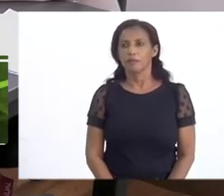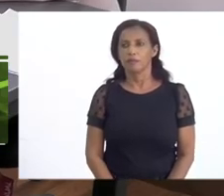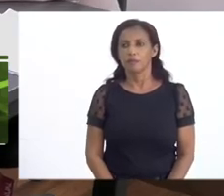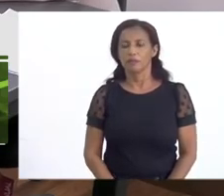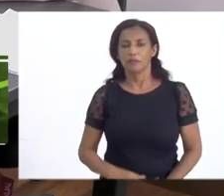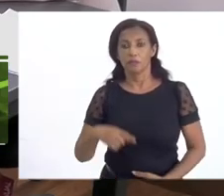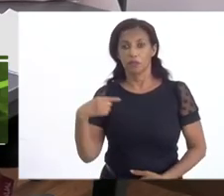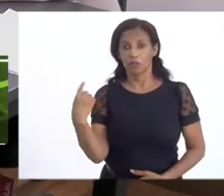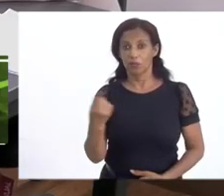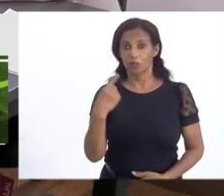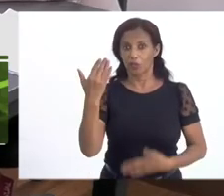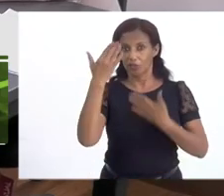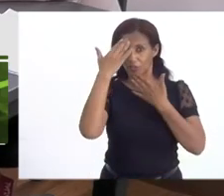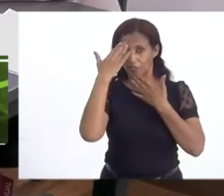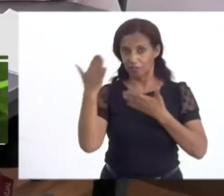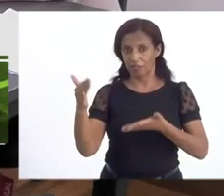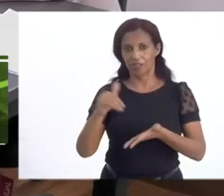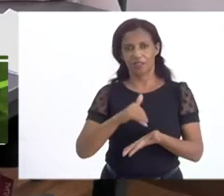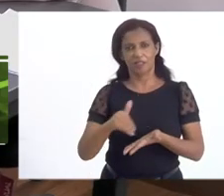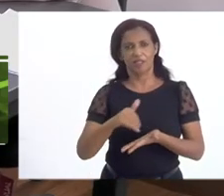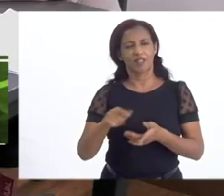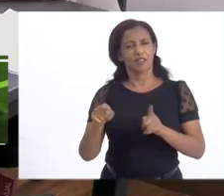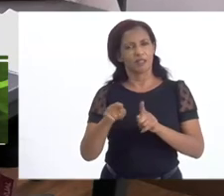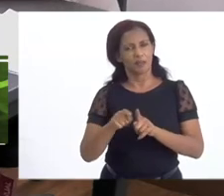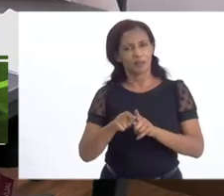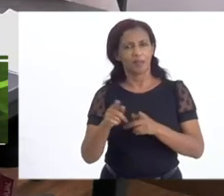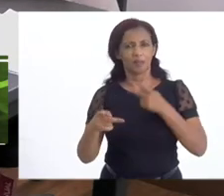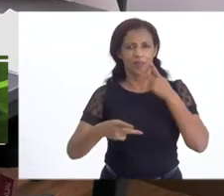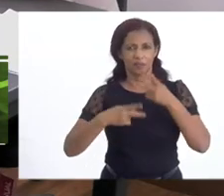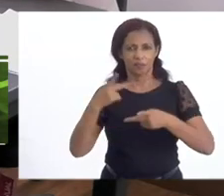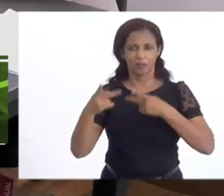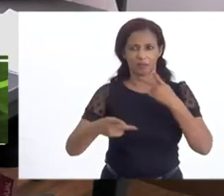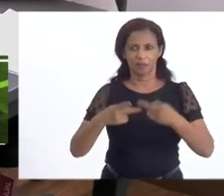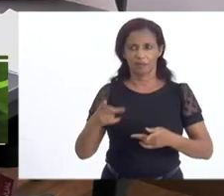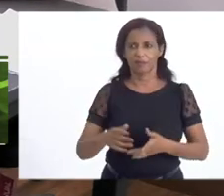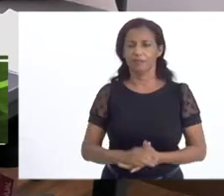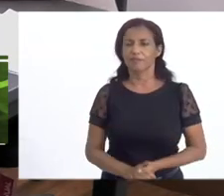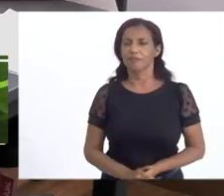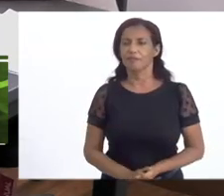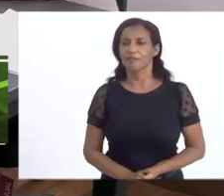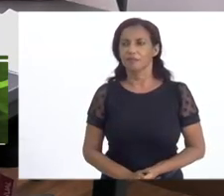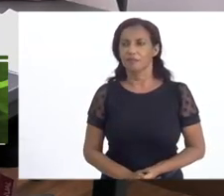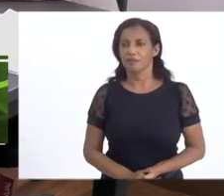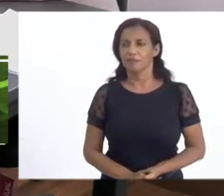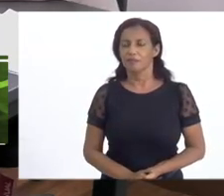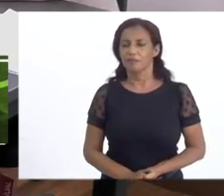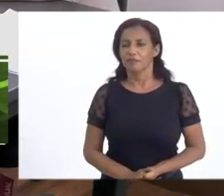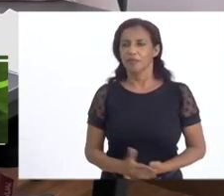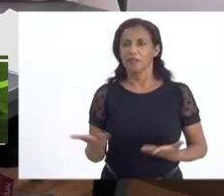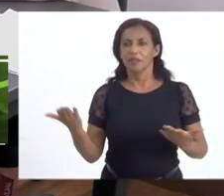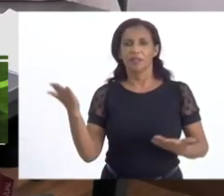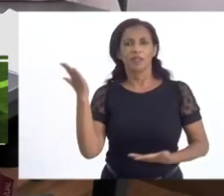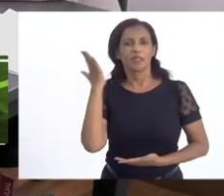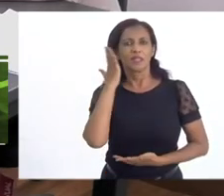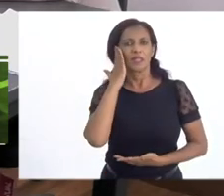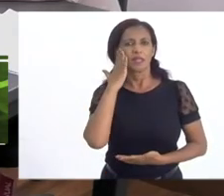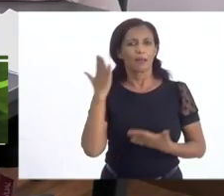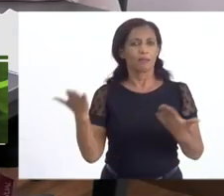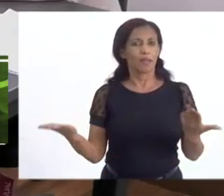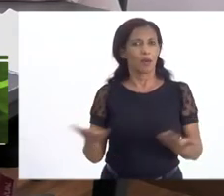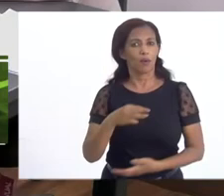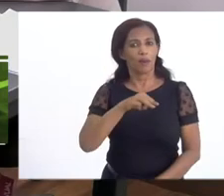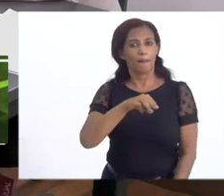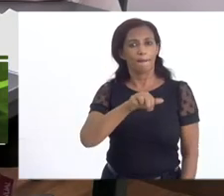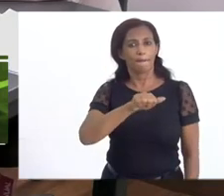Nós que agradecemos, secretário, também pelas suas colocações. E eu queria saber se o Major